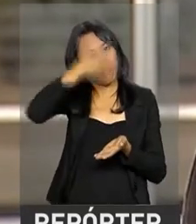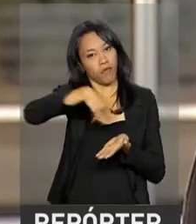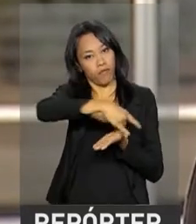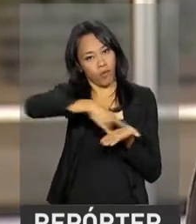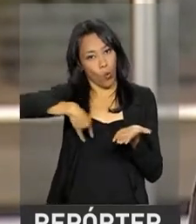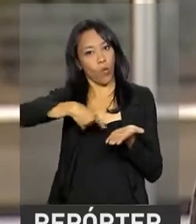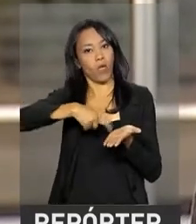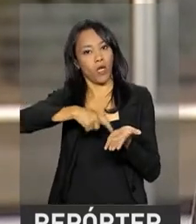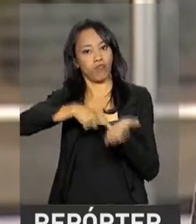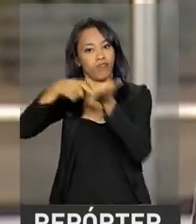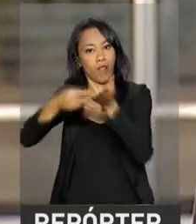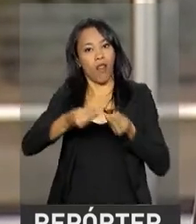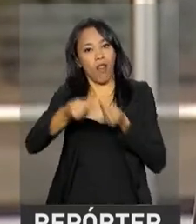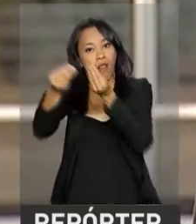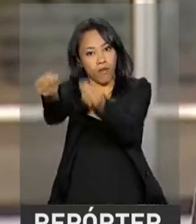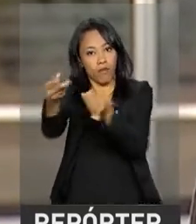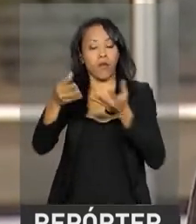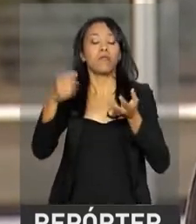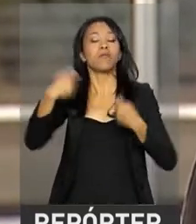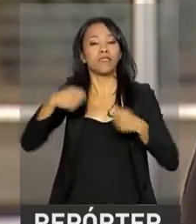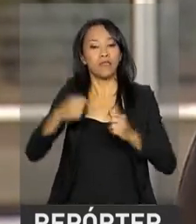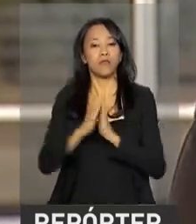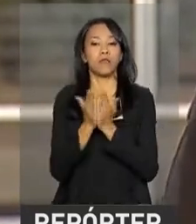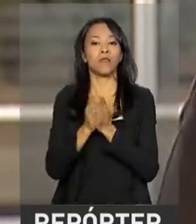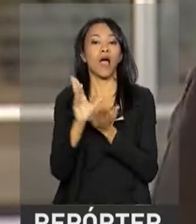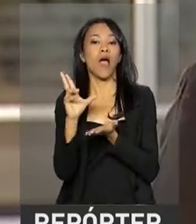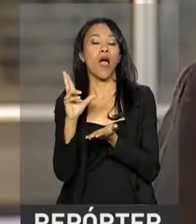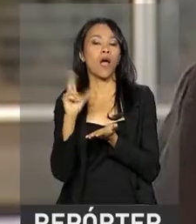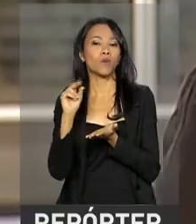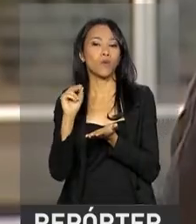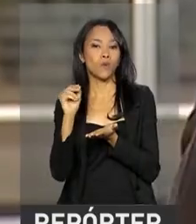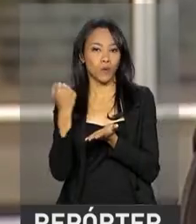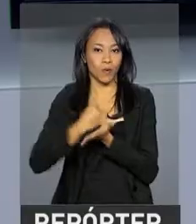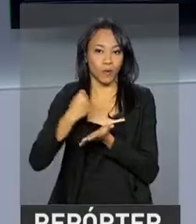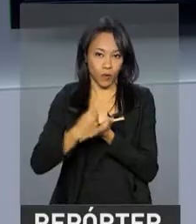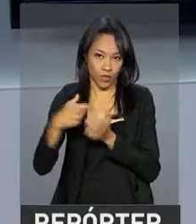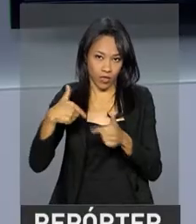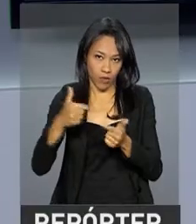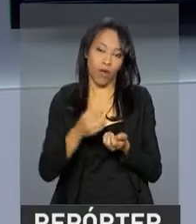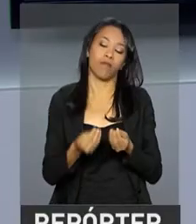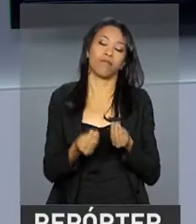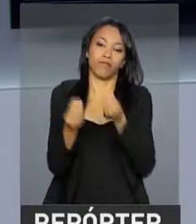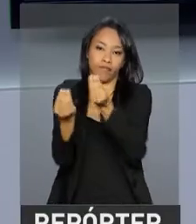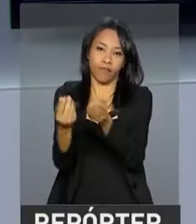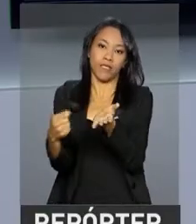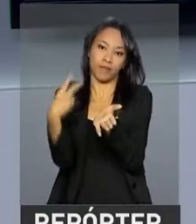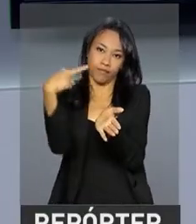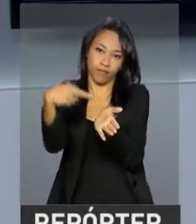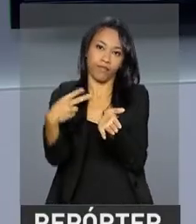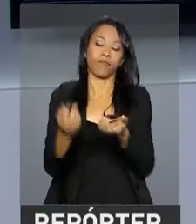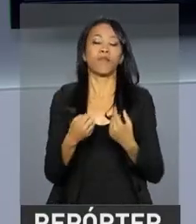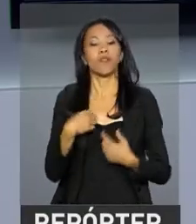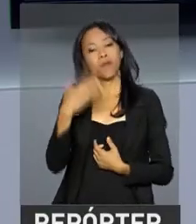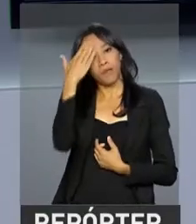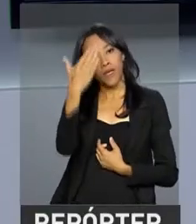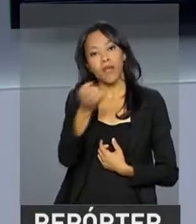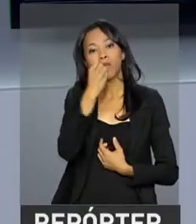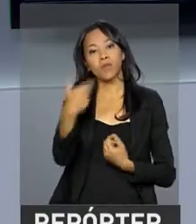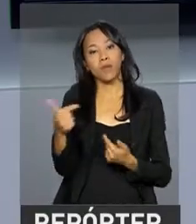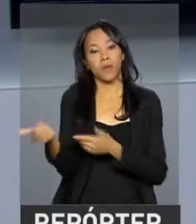ele precisa levar a carteira de trabalho. Volto com você, Carol. Obrigada, Mara Kenup. Bom trabalho para